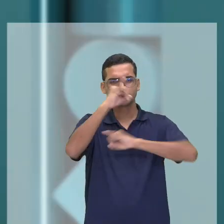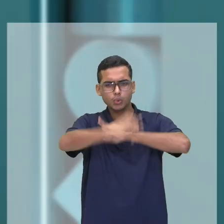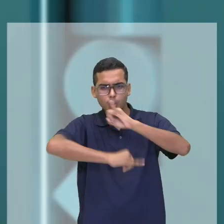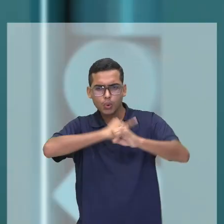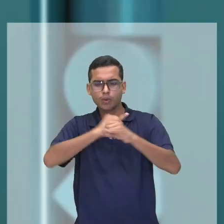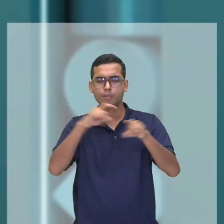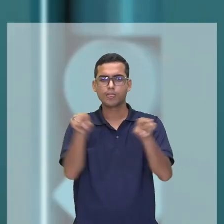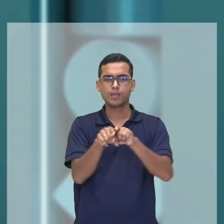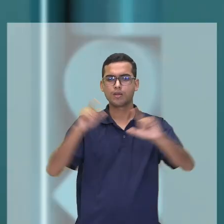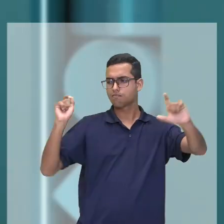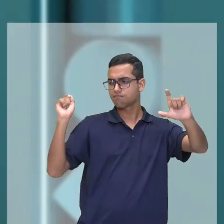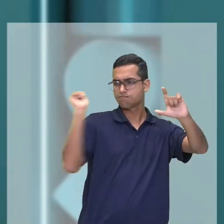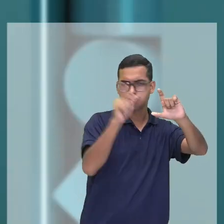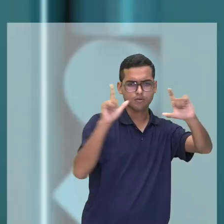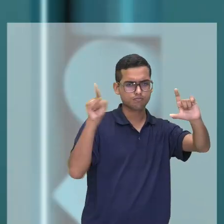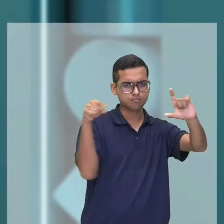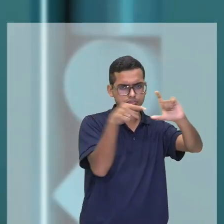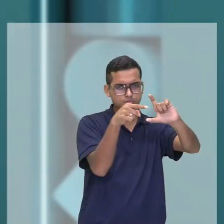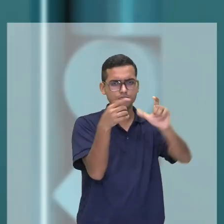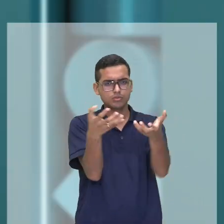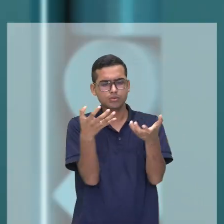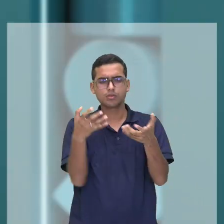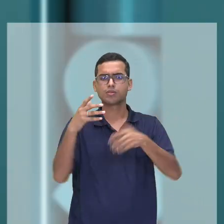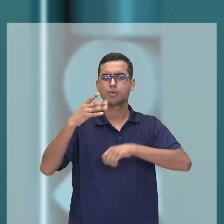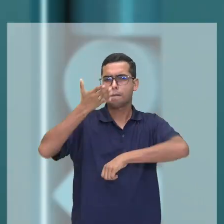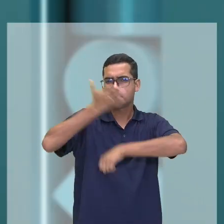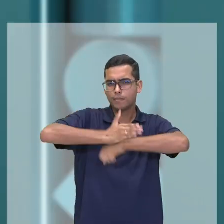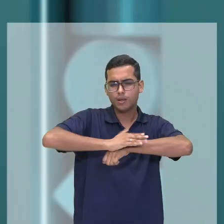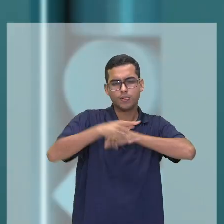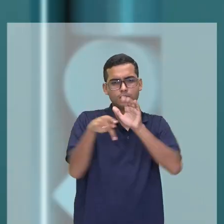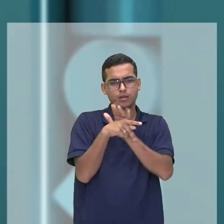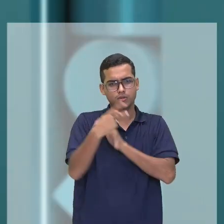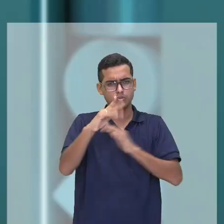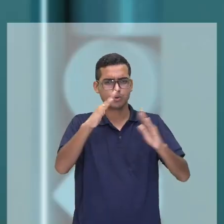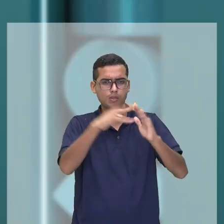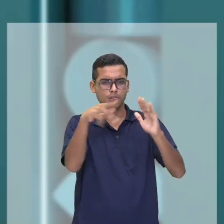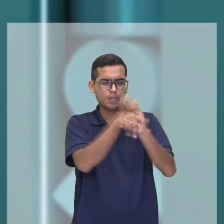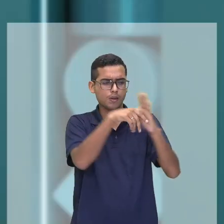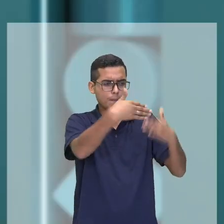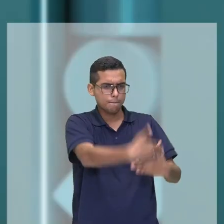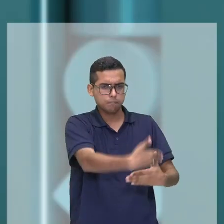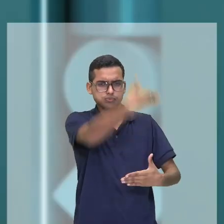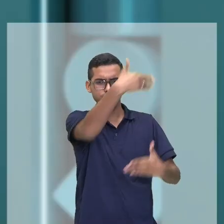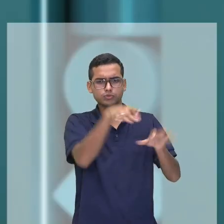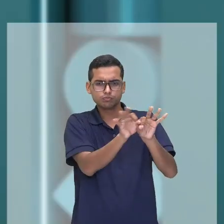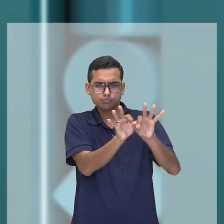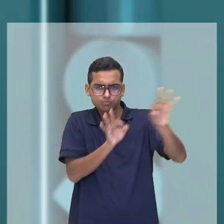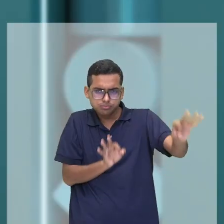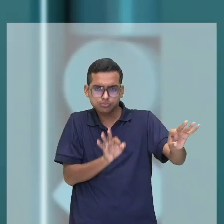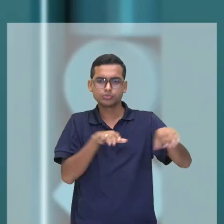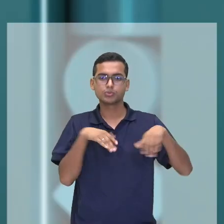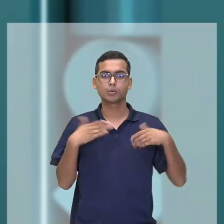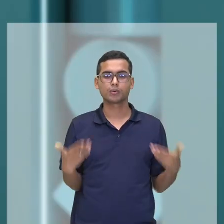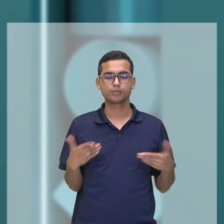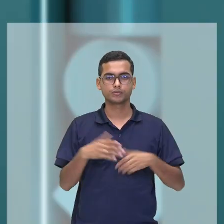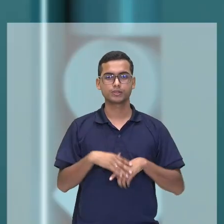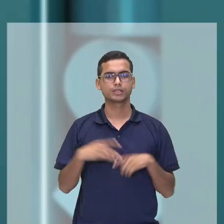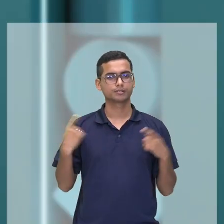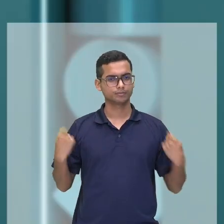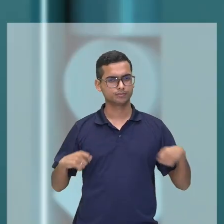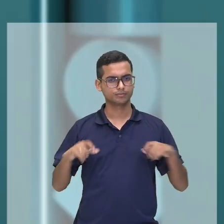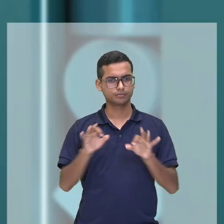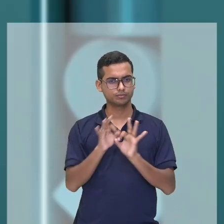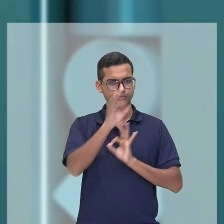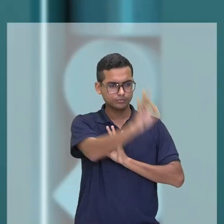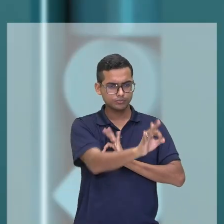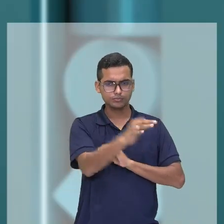dardos também. E aí, se você quiser, coloca lá na parede e coloca na seguinte distância, ó. Tem que ser nessa